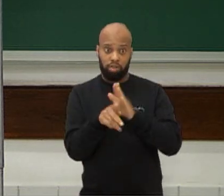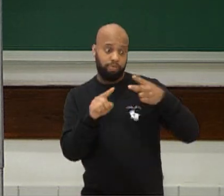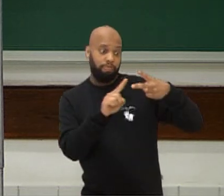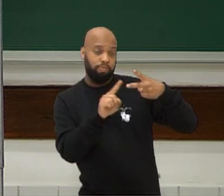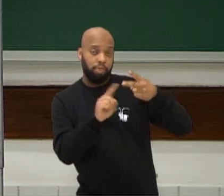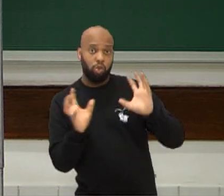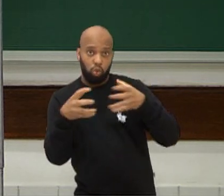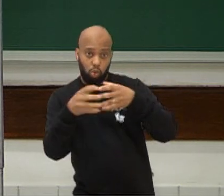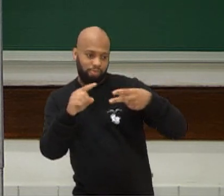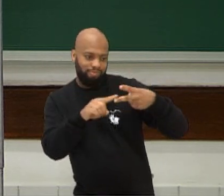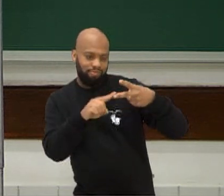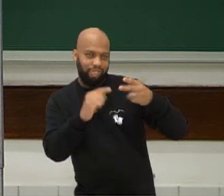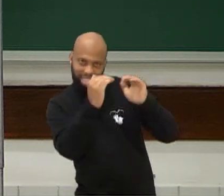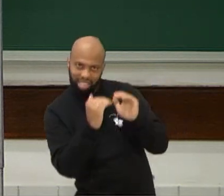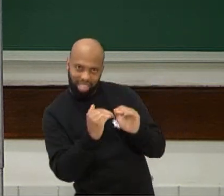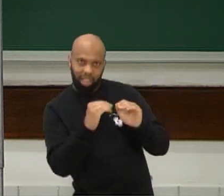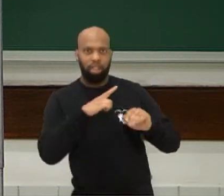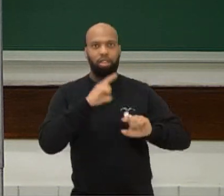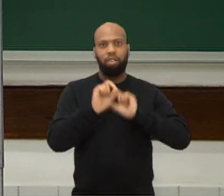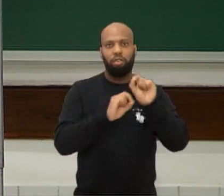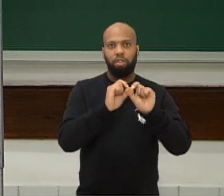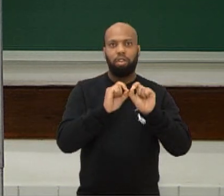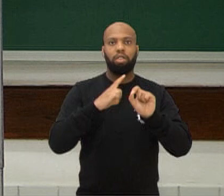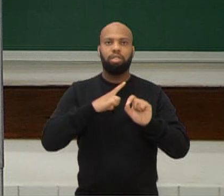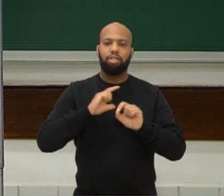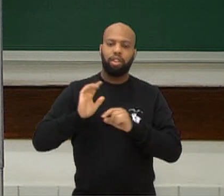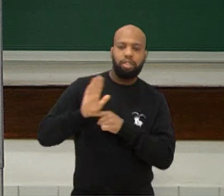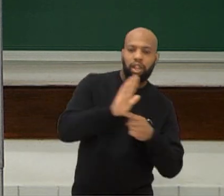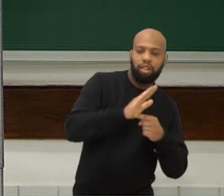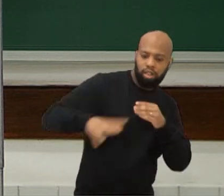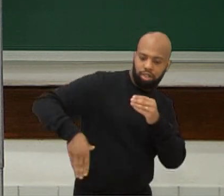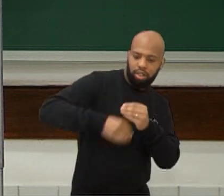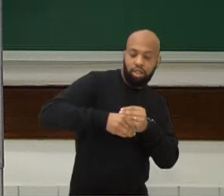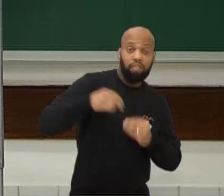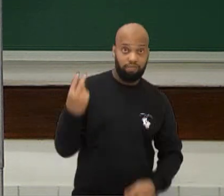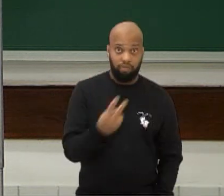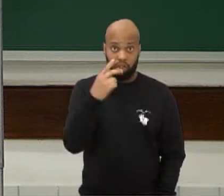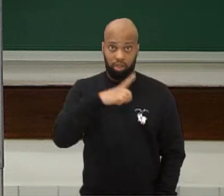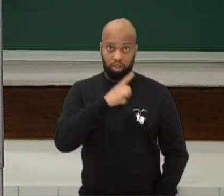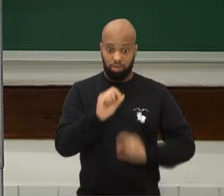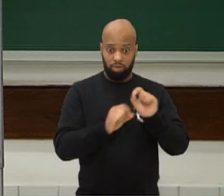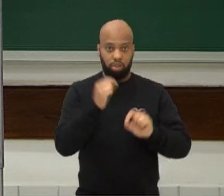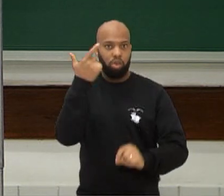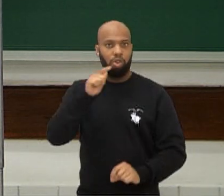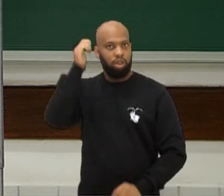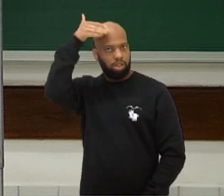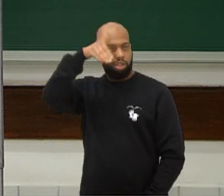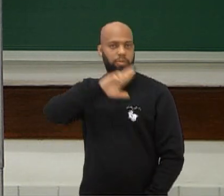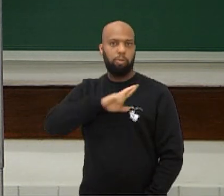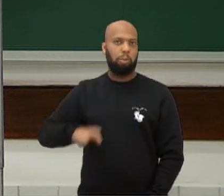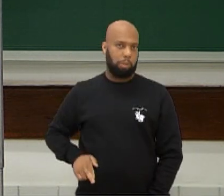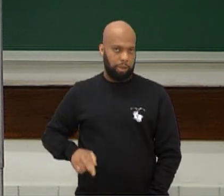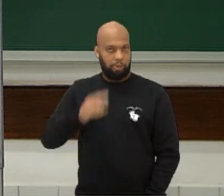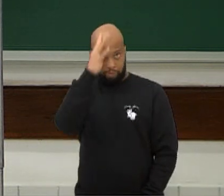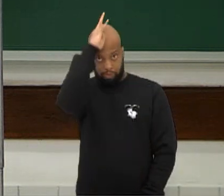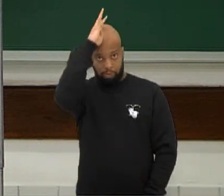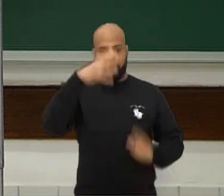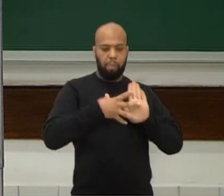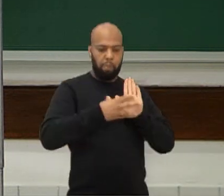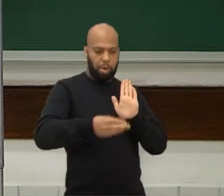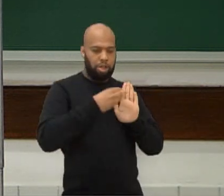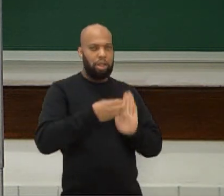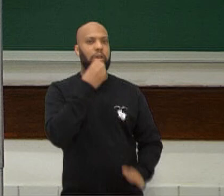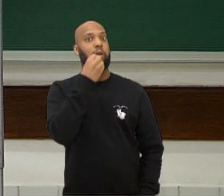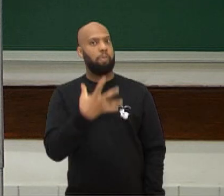plebe é que realmente trouxeram uma contribuição valorosa para que a República de Roma fosse um modelo de